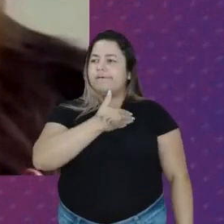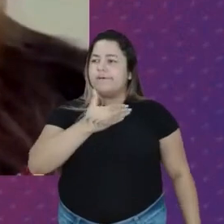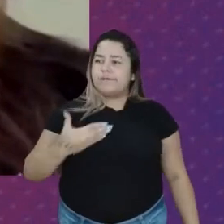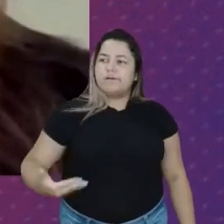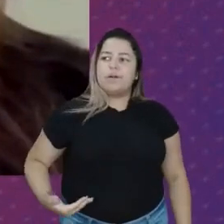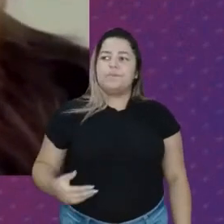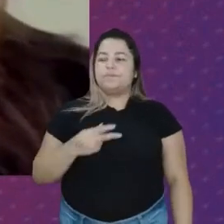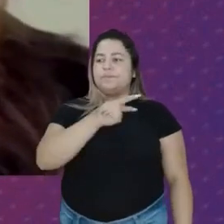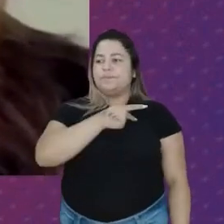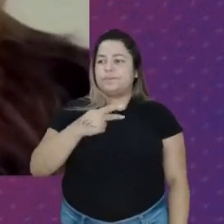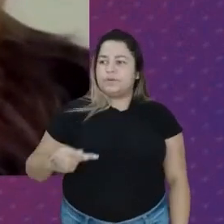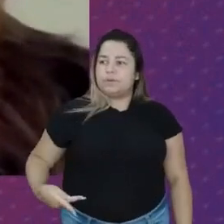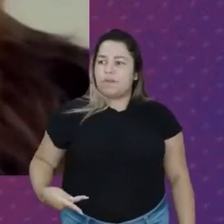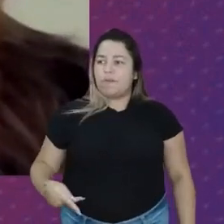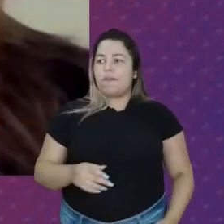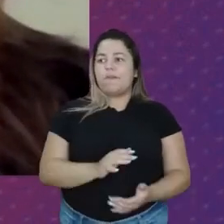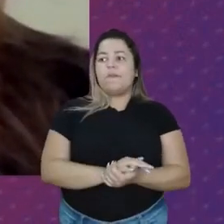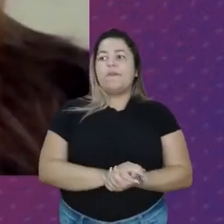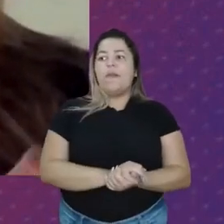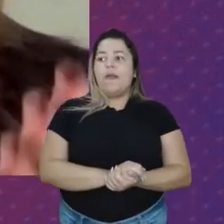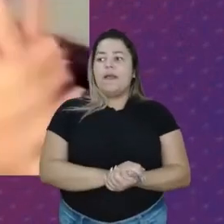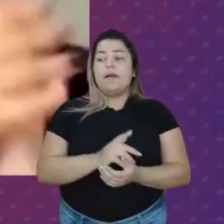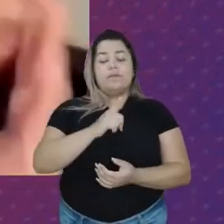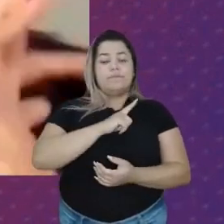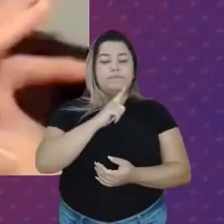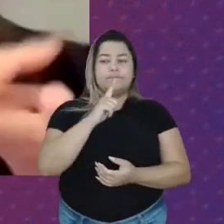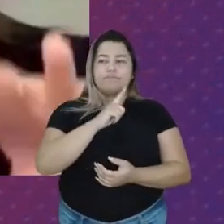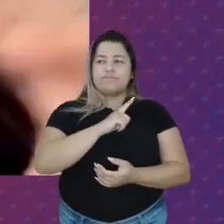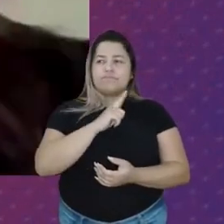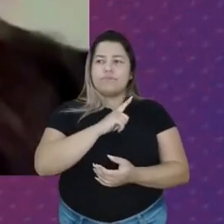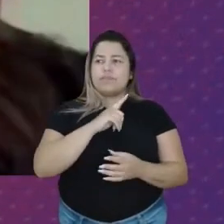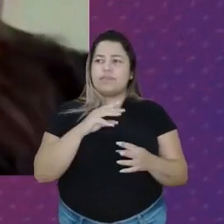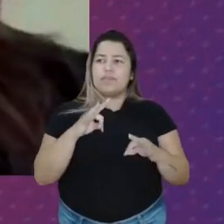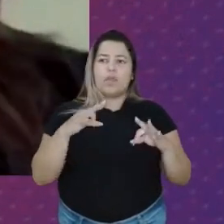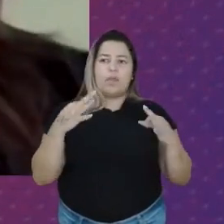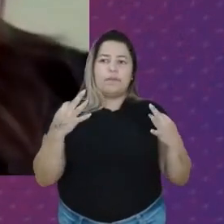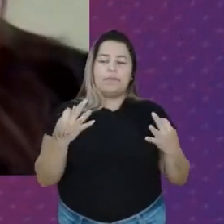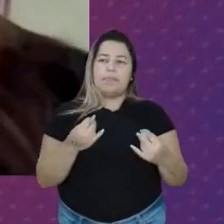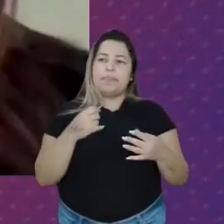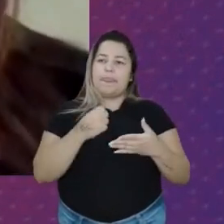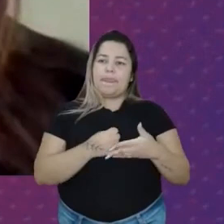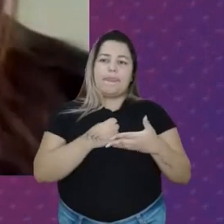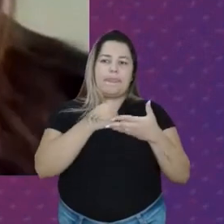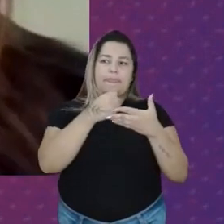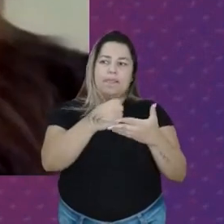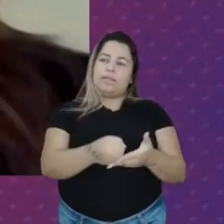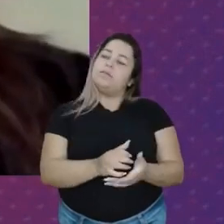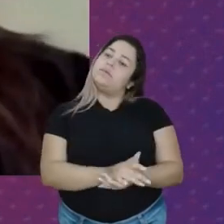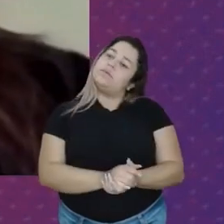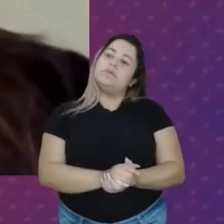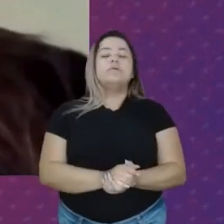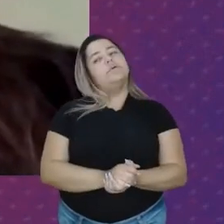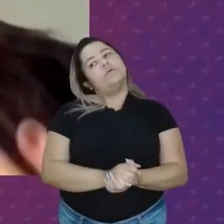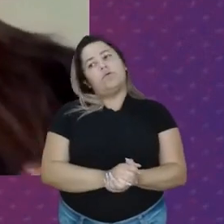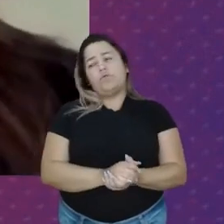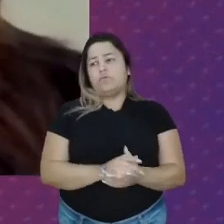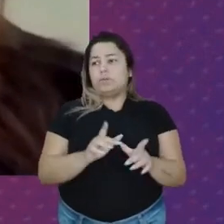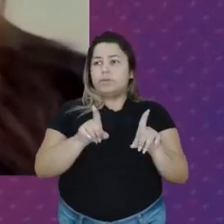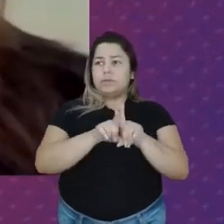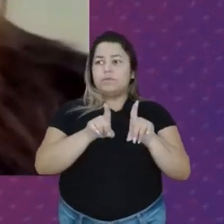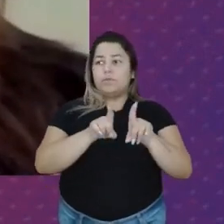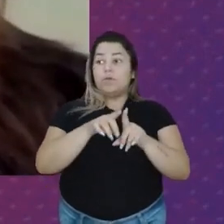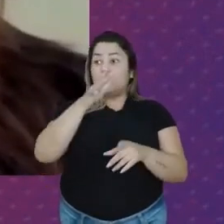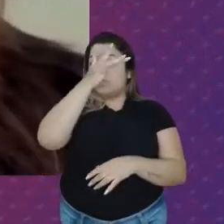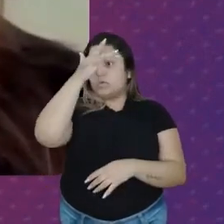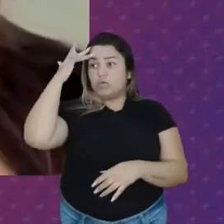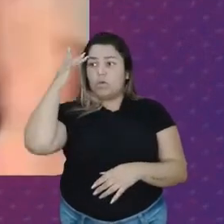a presidente. Ela tem que, na somatória de todas as doações que ela vai fazer para as candidaturas de preferência dela, essa pessoa